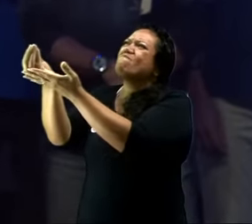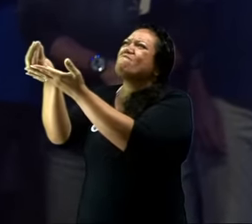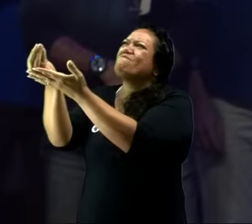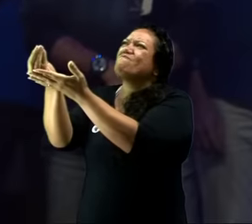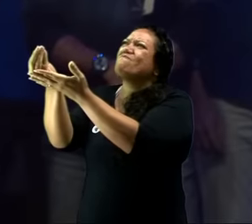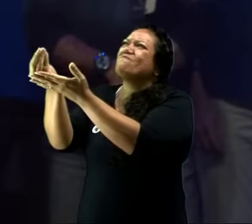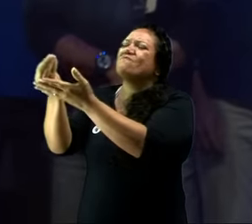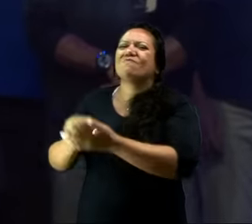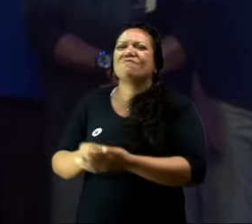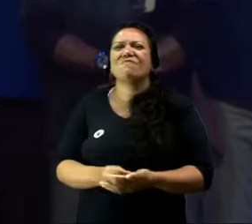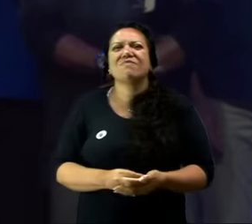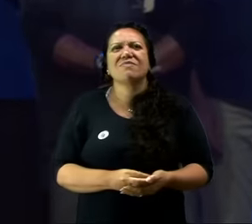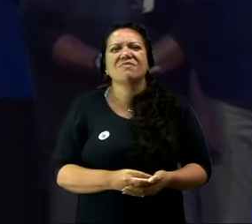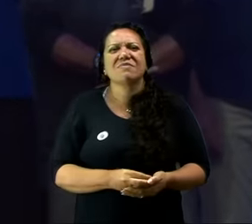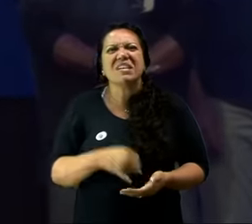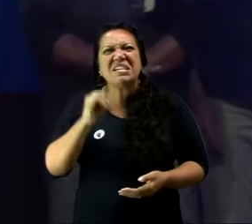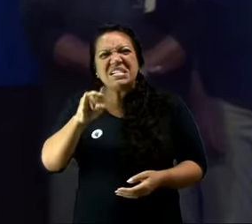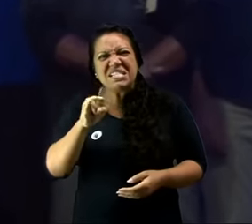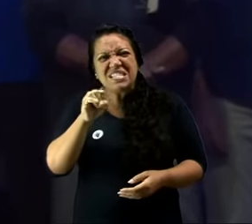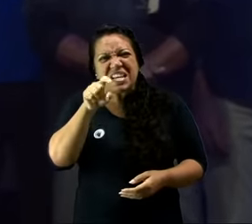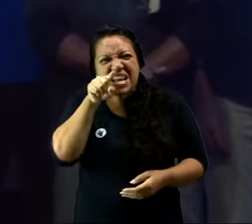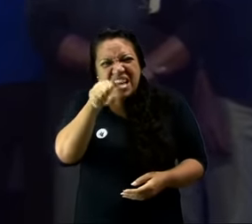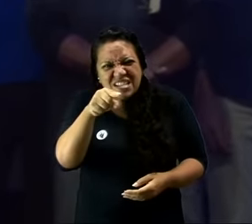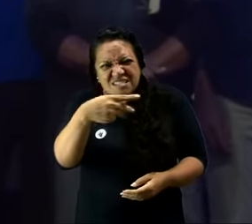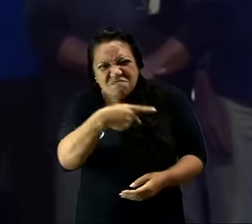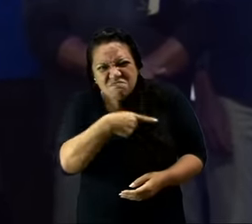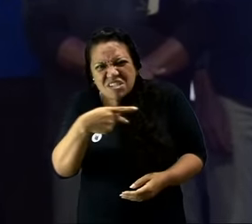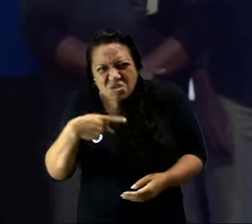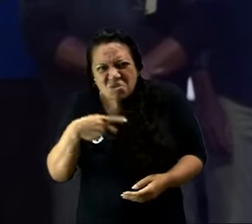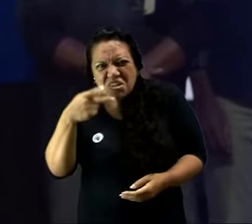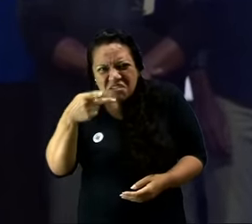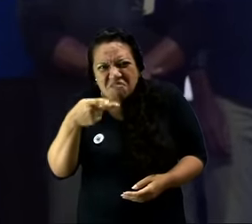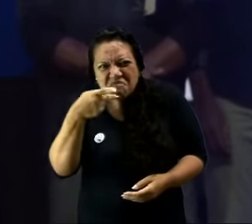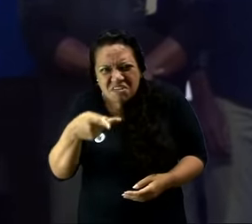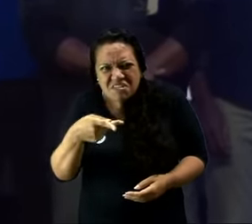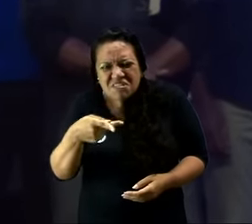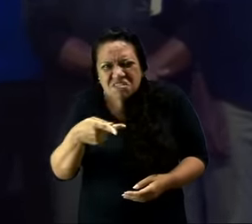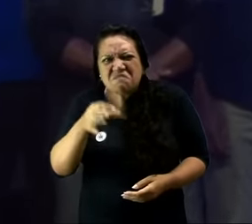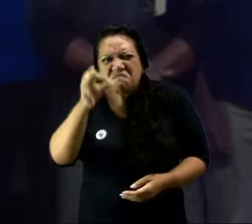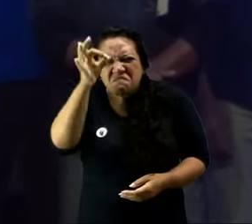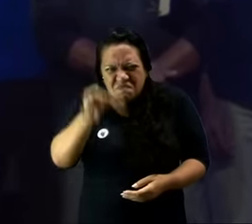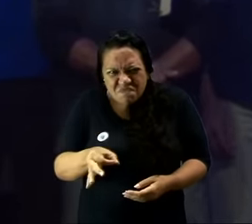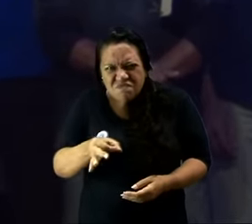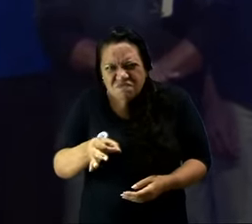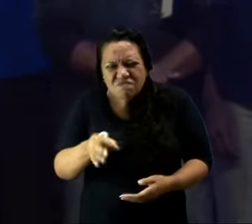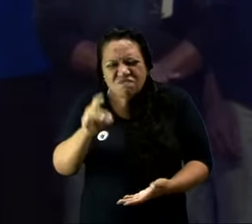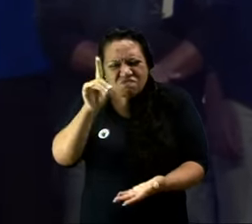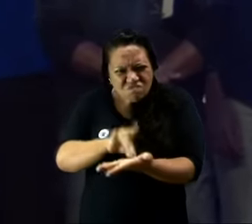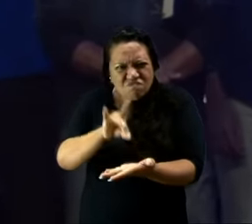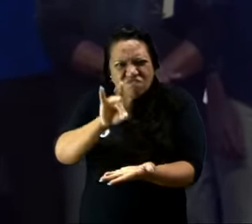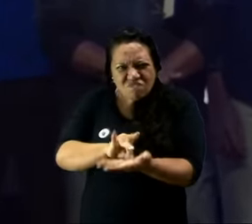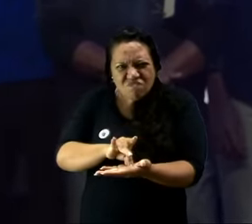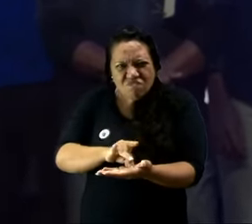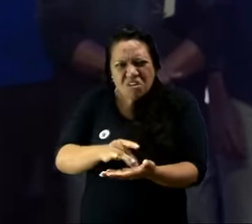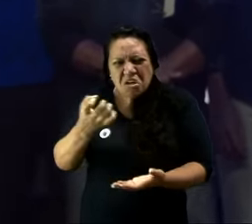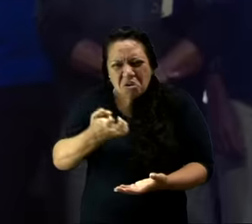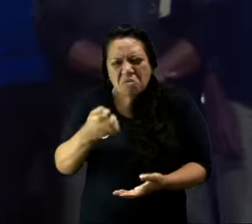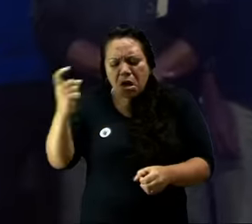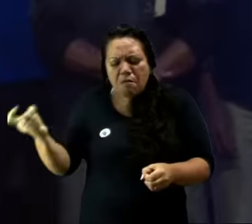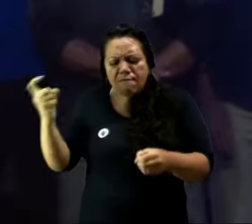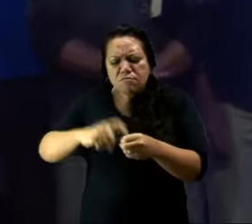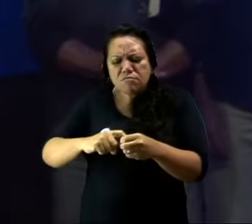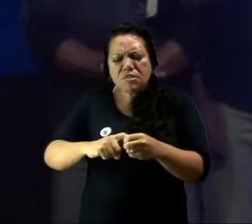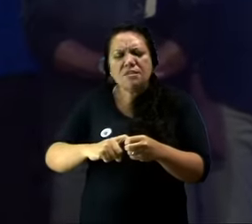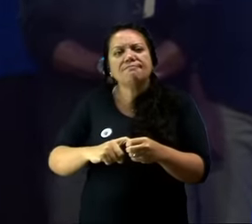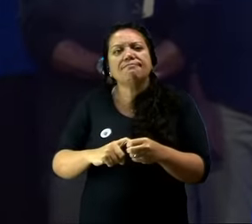é verdade, eu quero entregar meu coração para Jesus hoje. Quero voltar para Jesus hoje. Quero me reconciliar. Pastor, eu